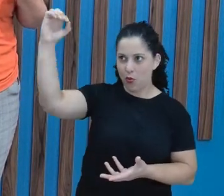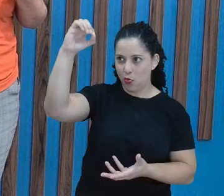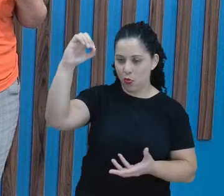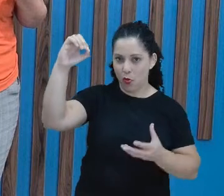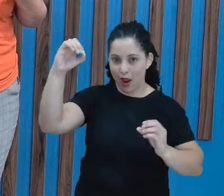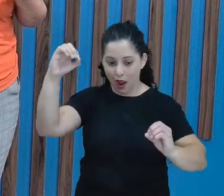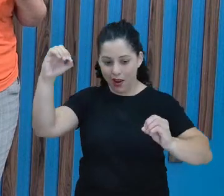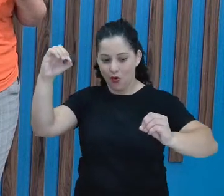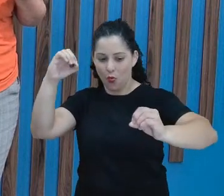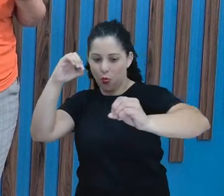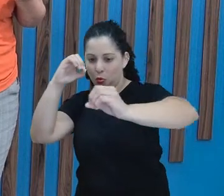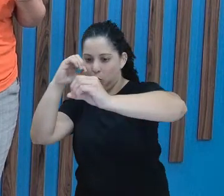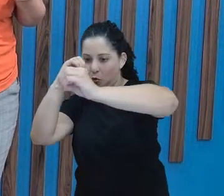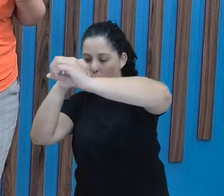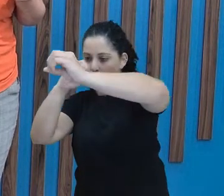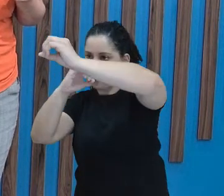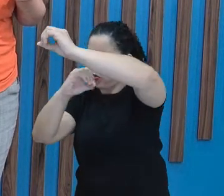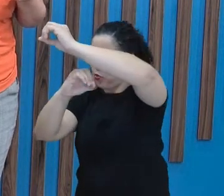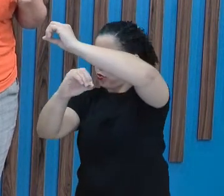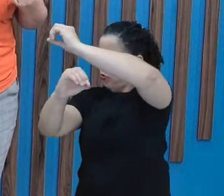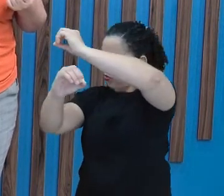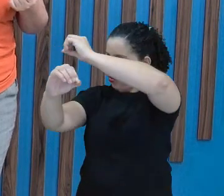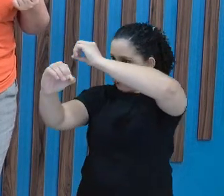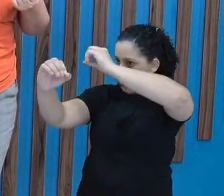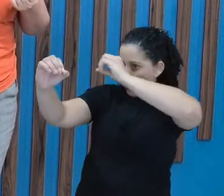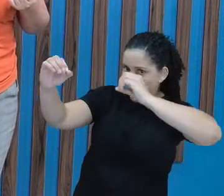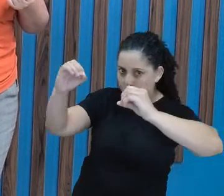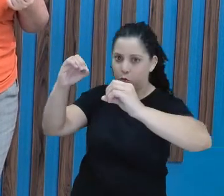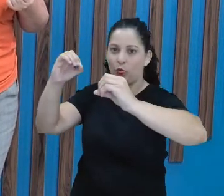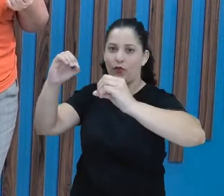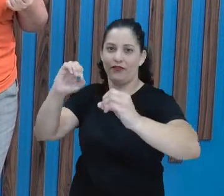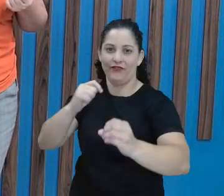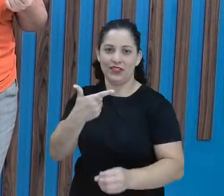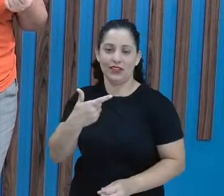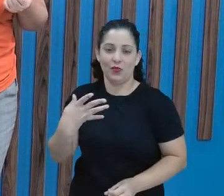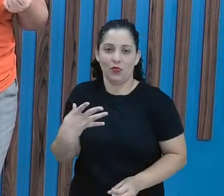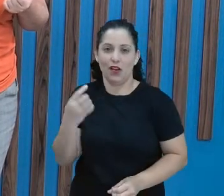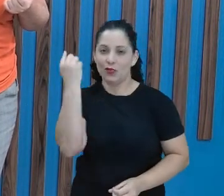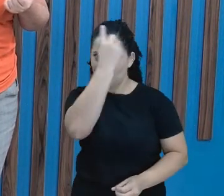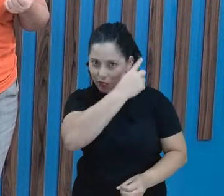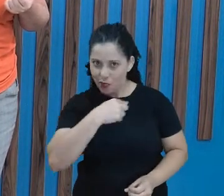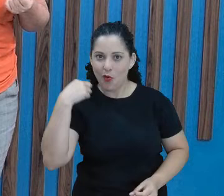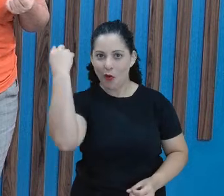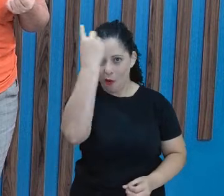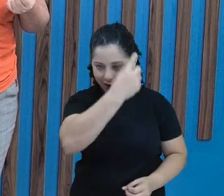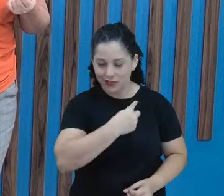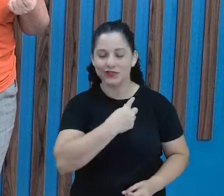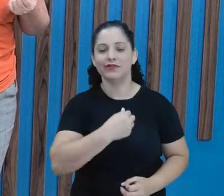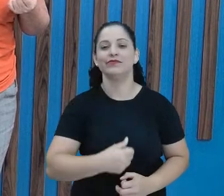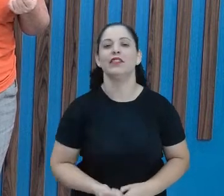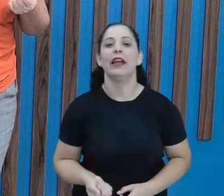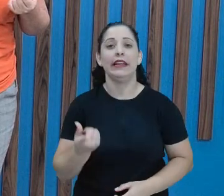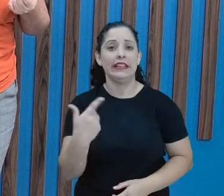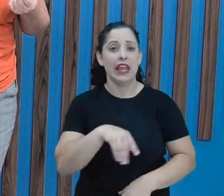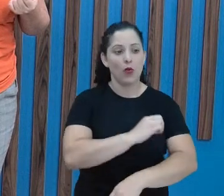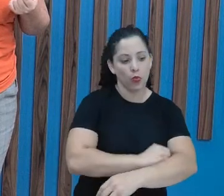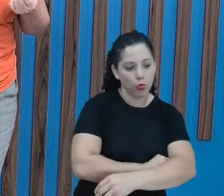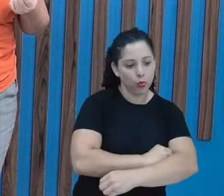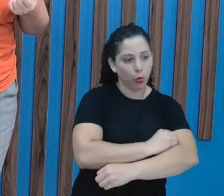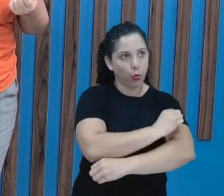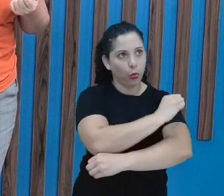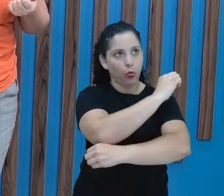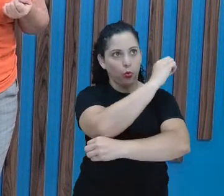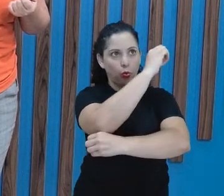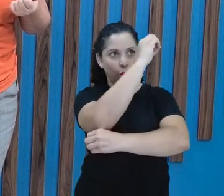um giro completo que forma o dia e a noite. E leva 24 horas para ela dar um